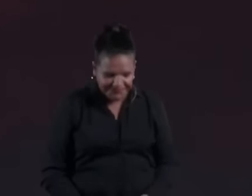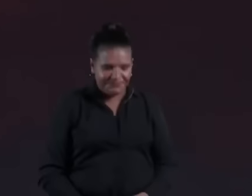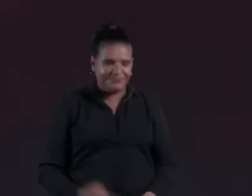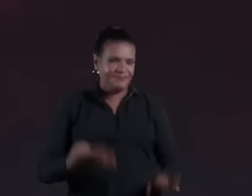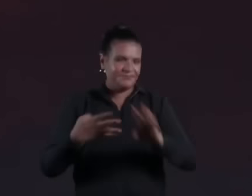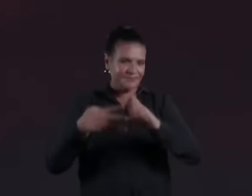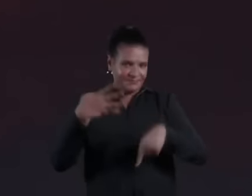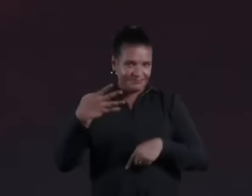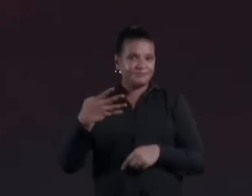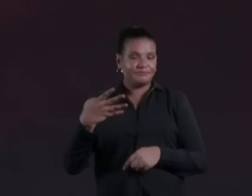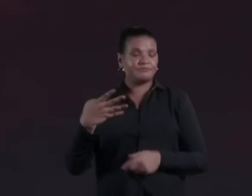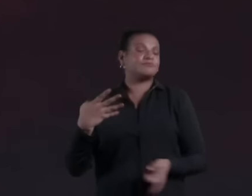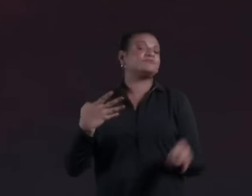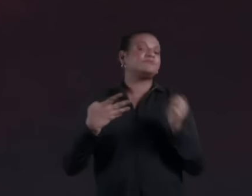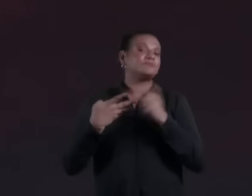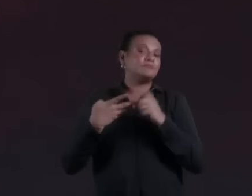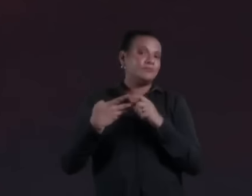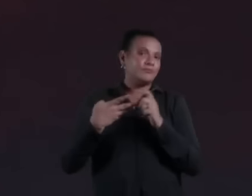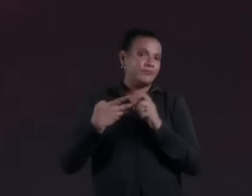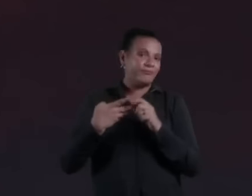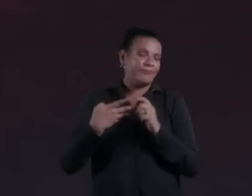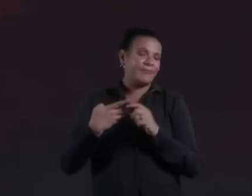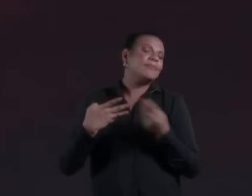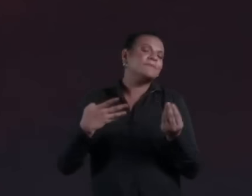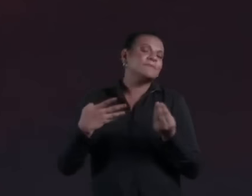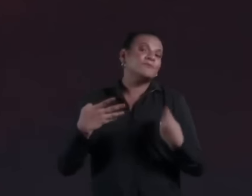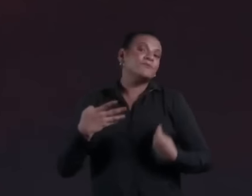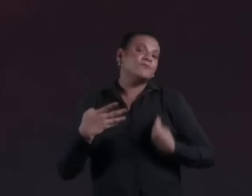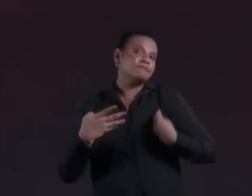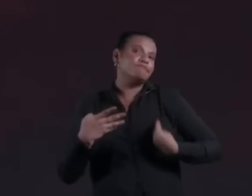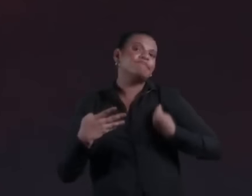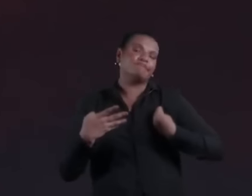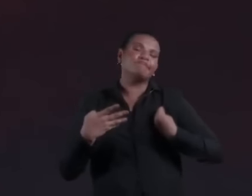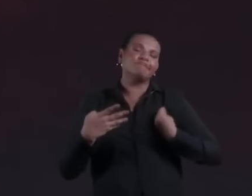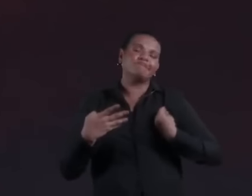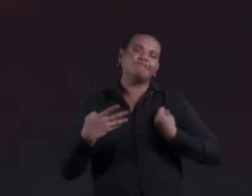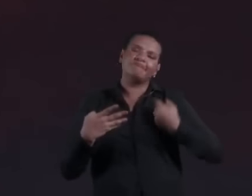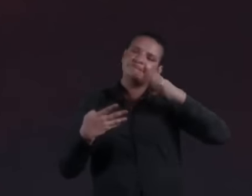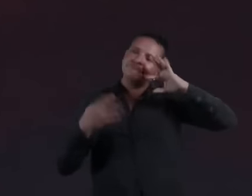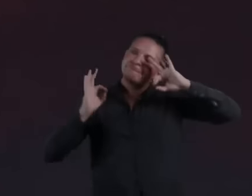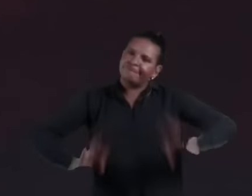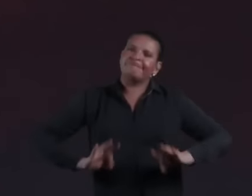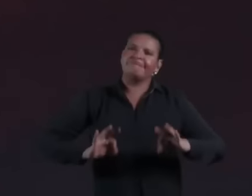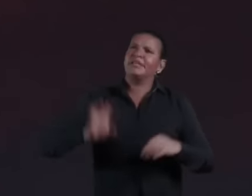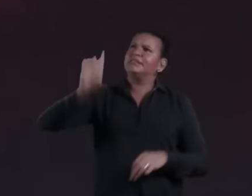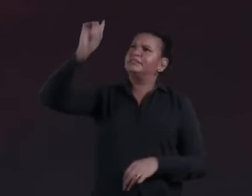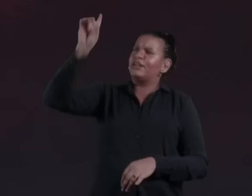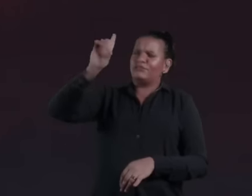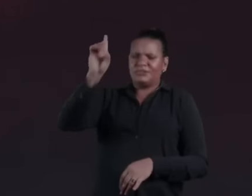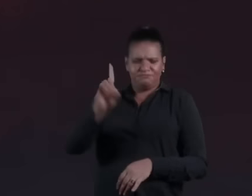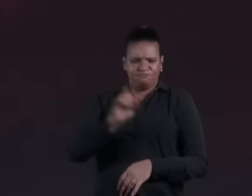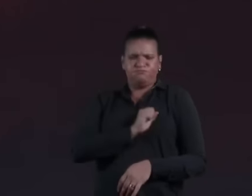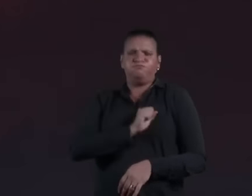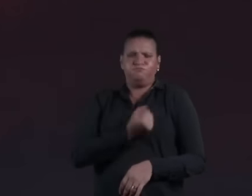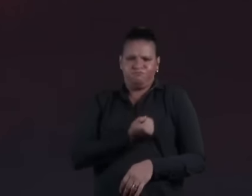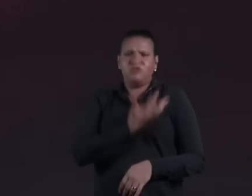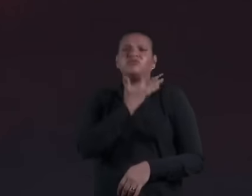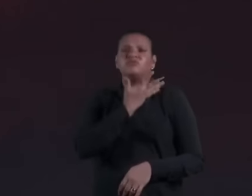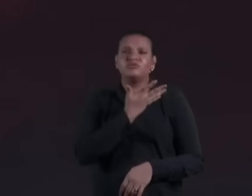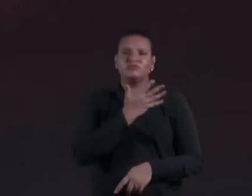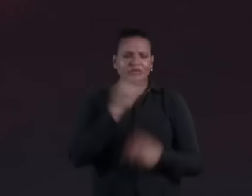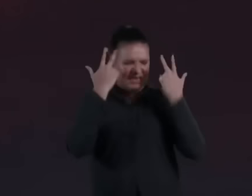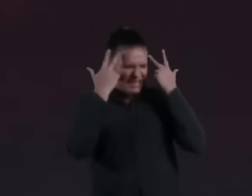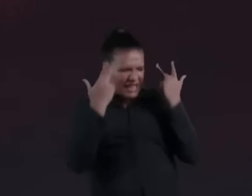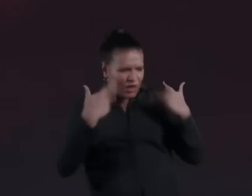primeira chave para viver uma vida efetivamente cheio de Deus em Cristo e vencer a